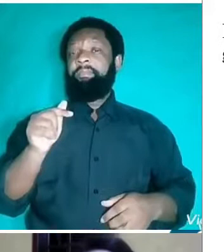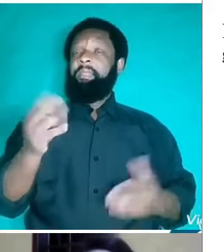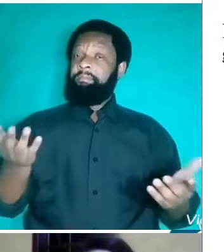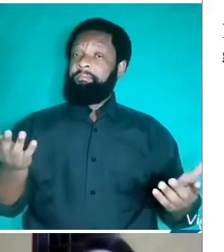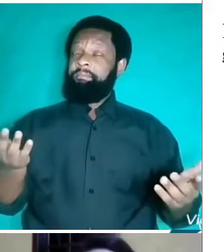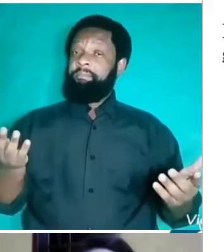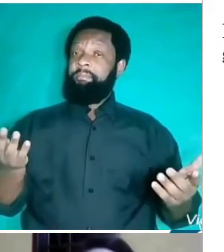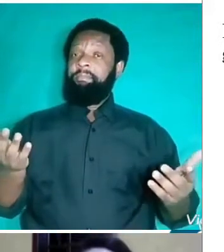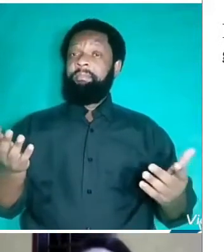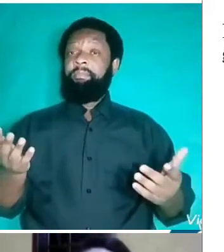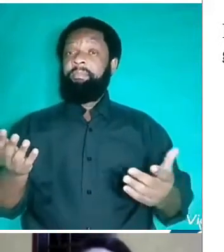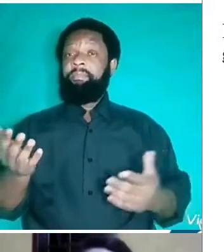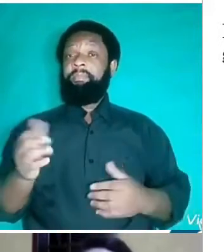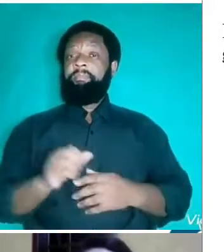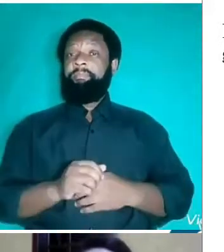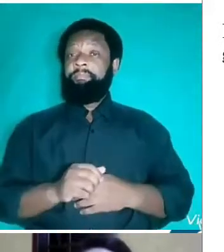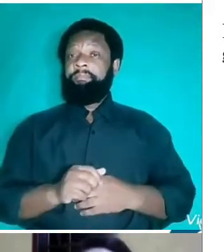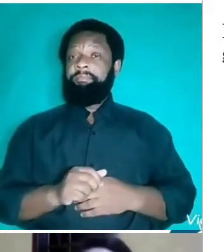8, né?